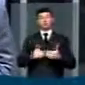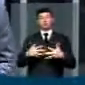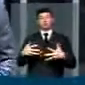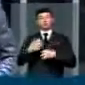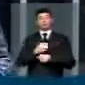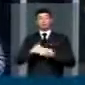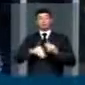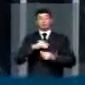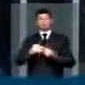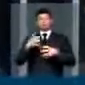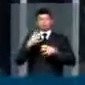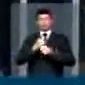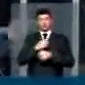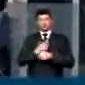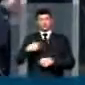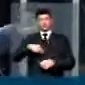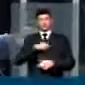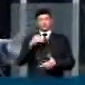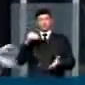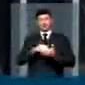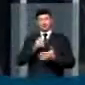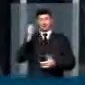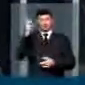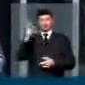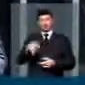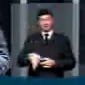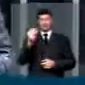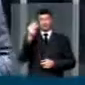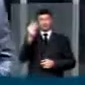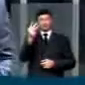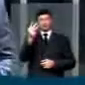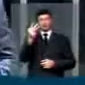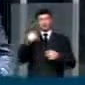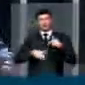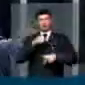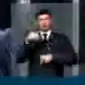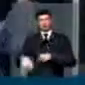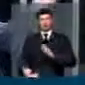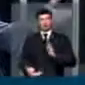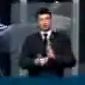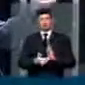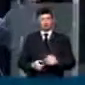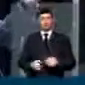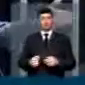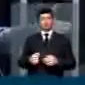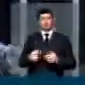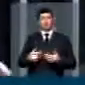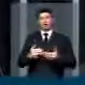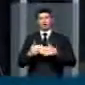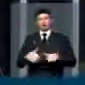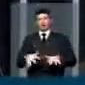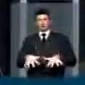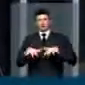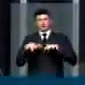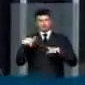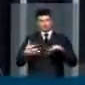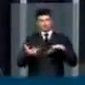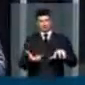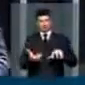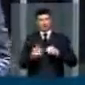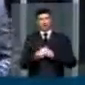Orçamento. Hoje nós ficamos até 3 horas da manhã trabalhando aqui nessa casa. Depois do encerramento da sessão do